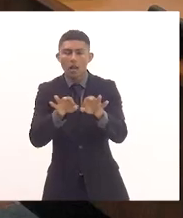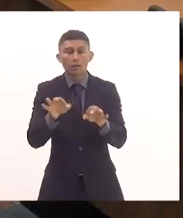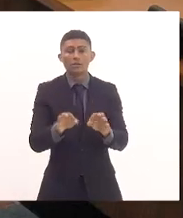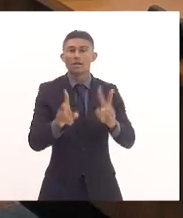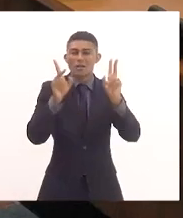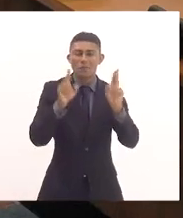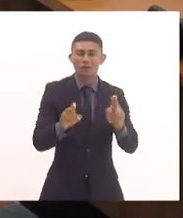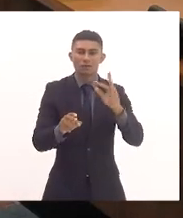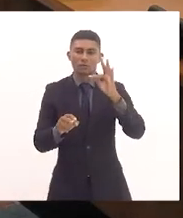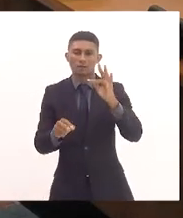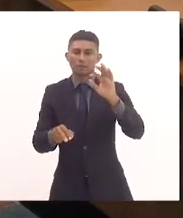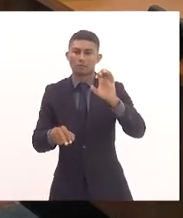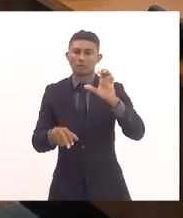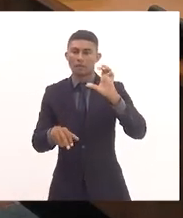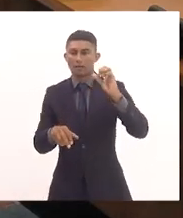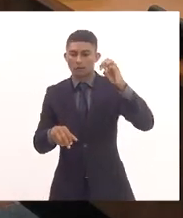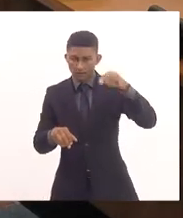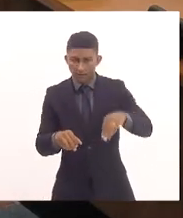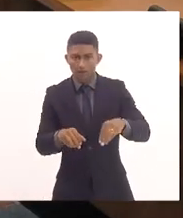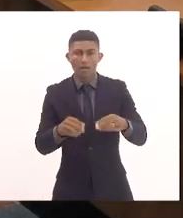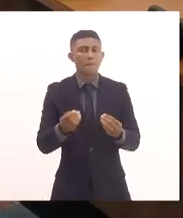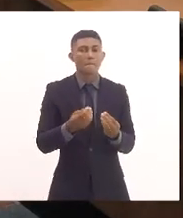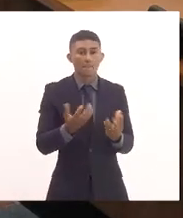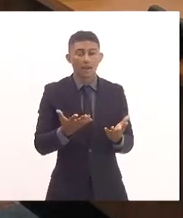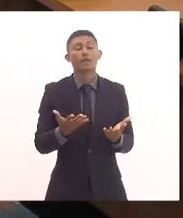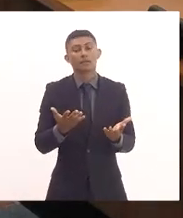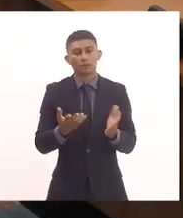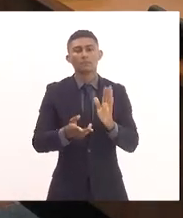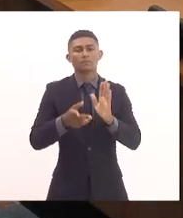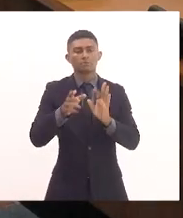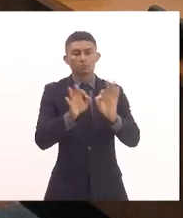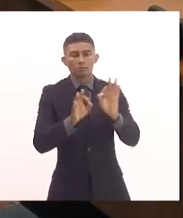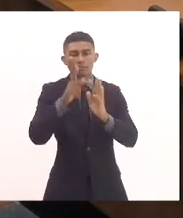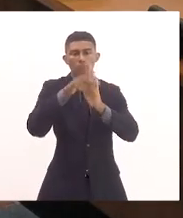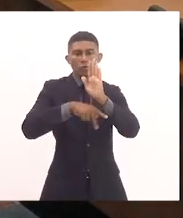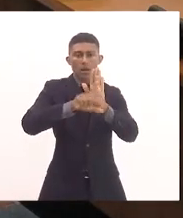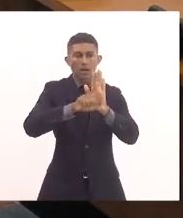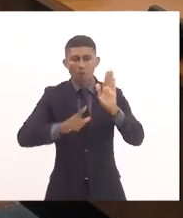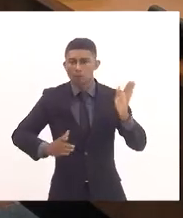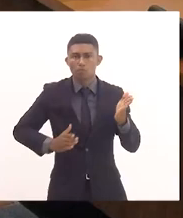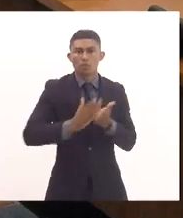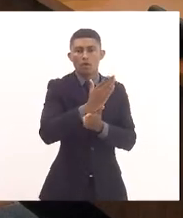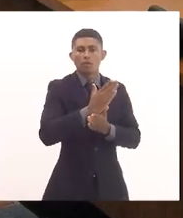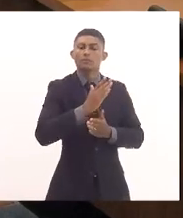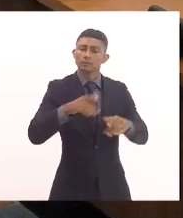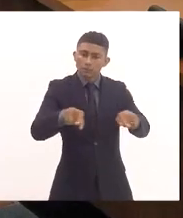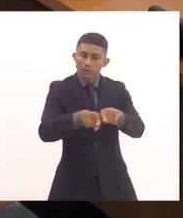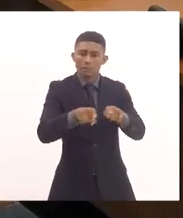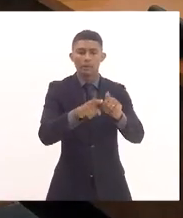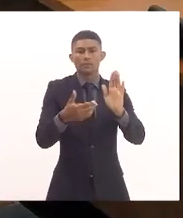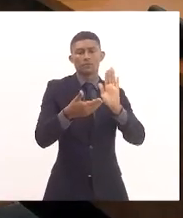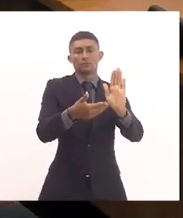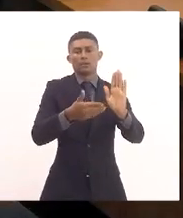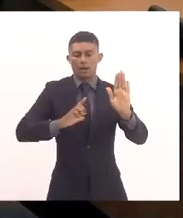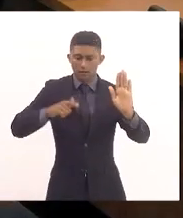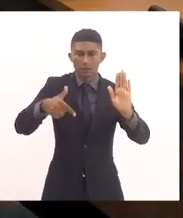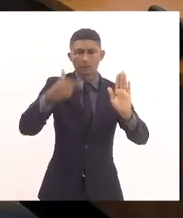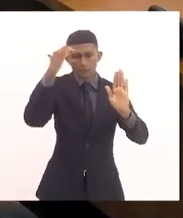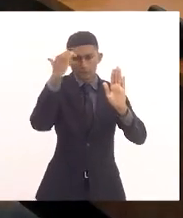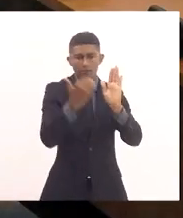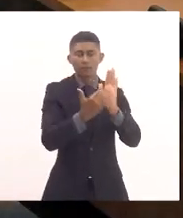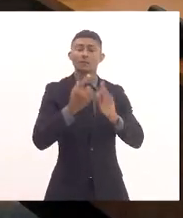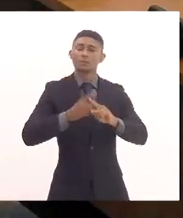que eles venham realmente a ser aprovados e implementados. Porque o mais difícil depois é fazer